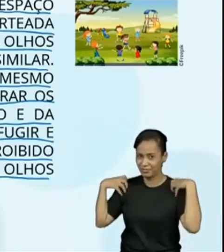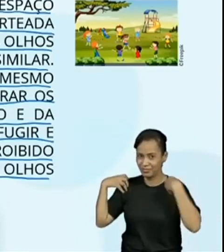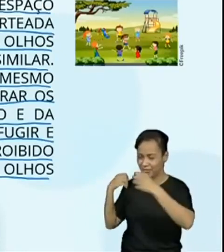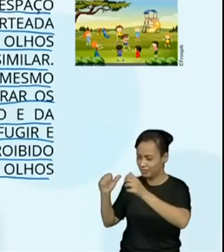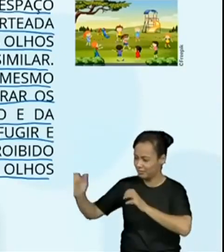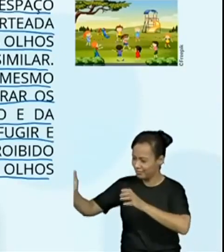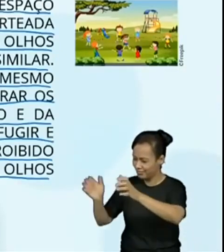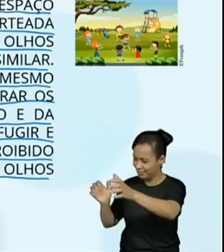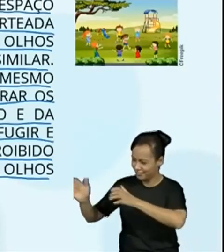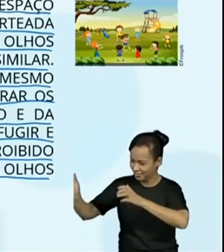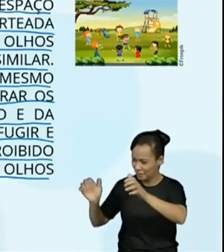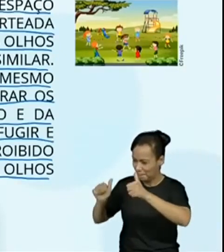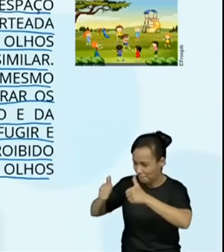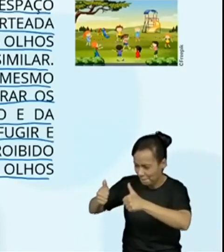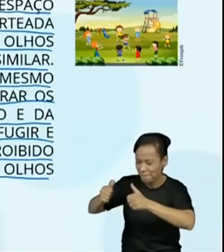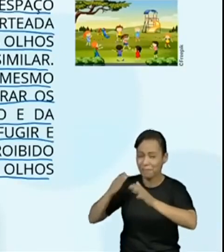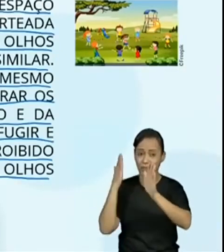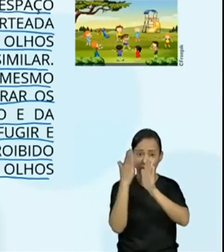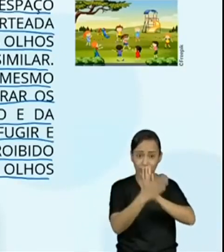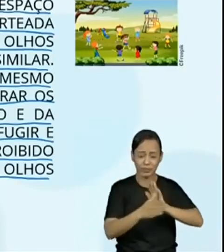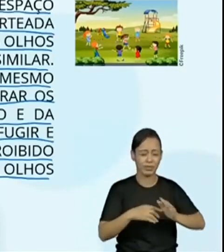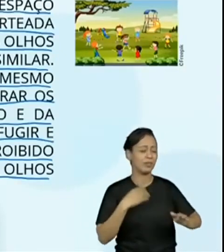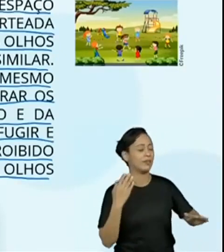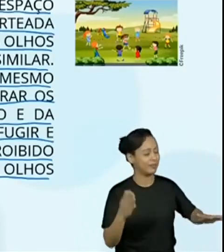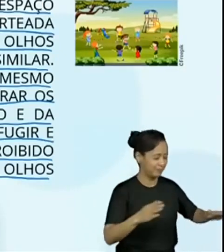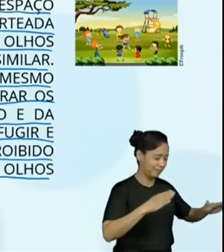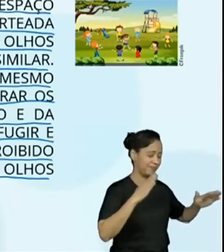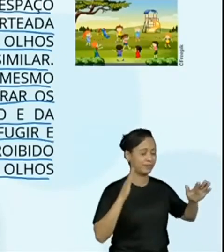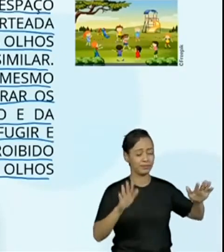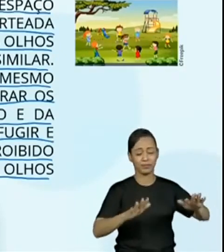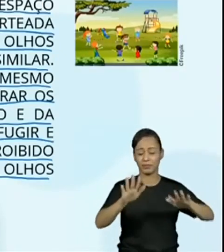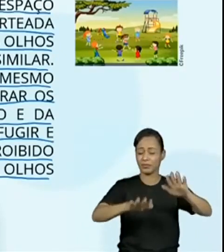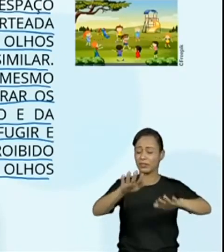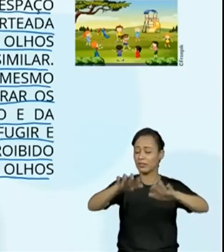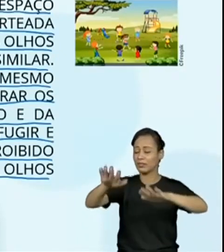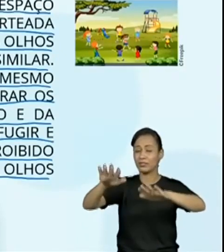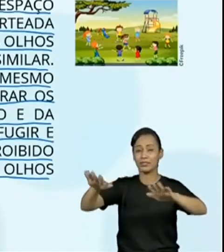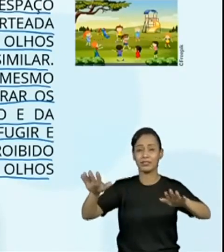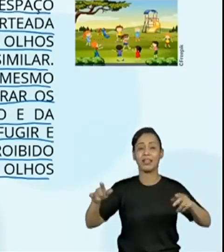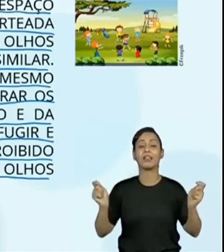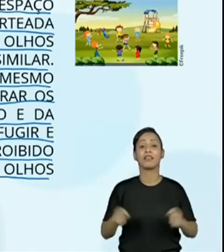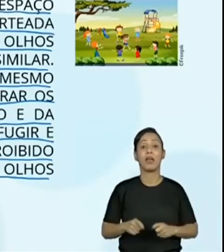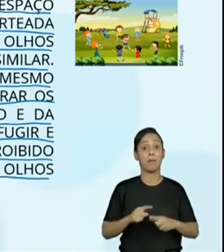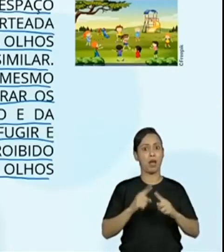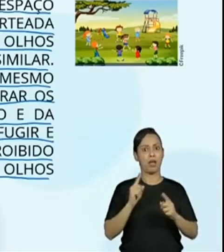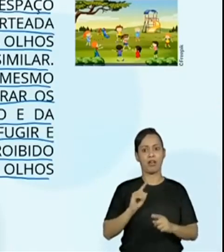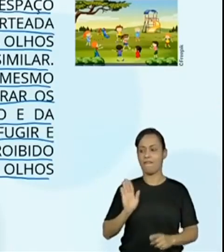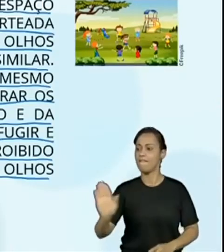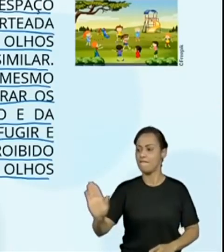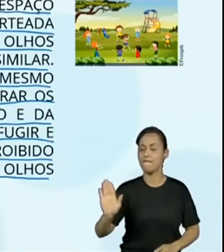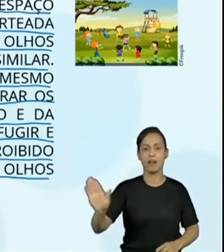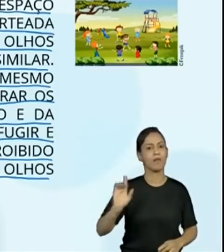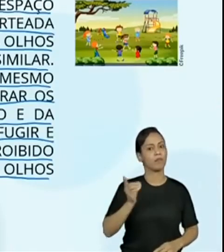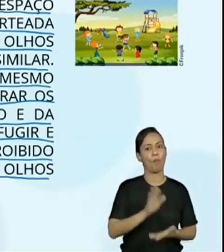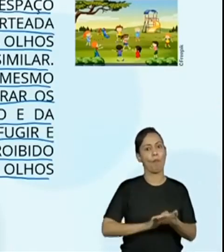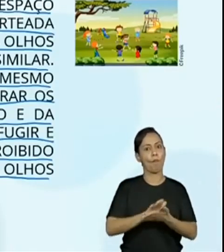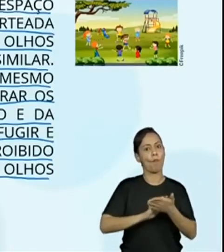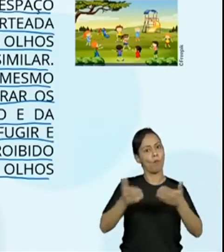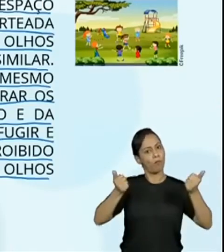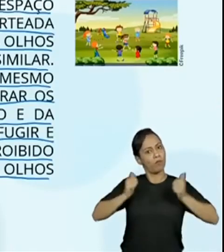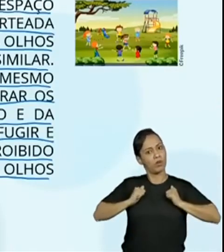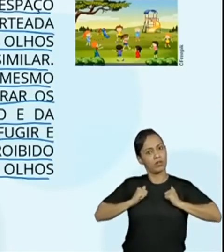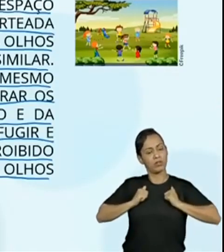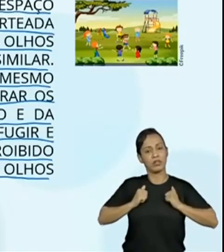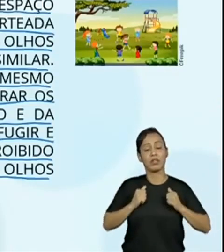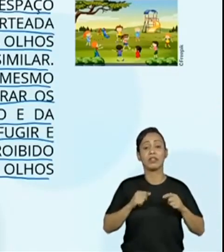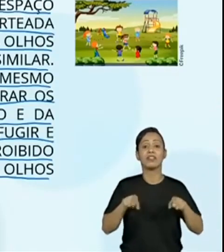da audição. Os demais participantes cabem fugir e tentar confundir o pegador, mas é proibido tocá-lo. Quando alguém é pego, tem os olhos